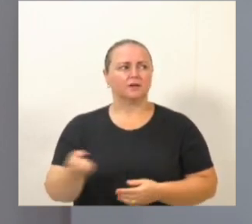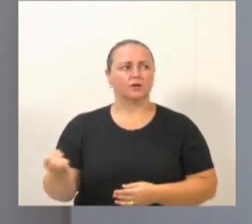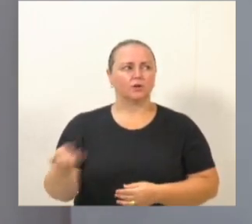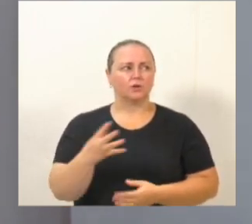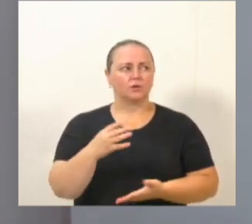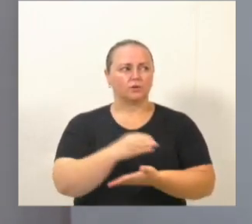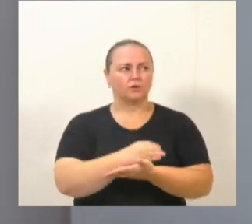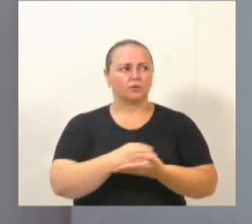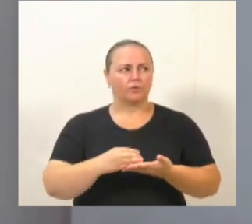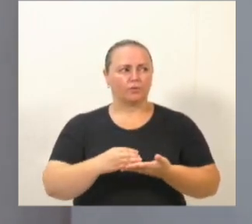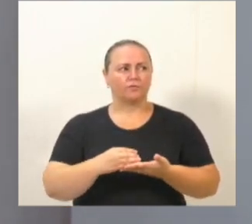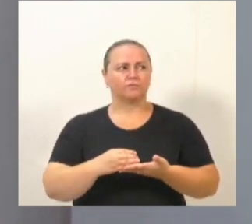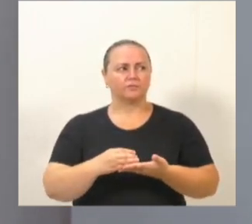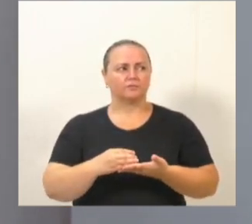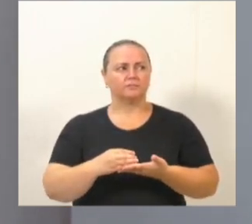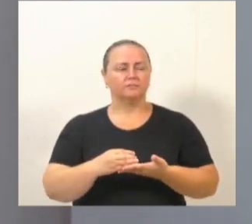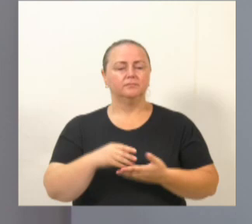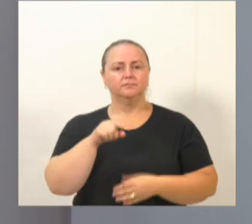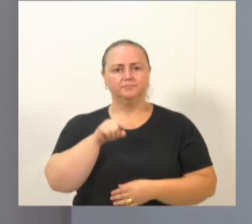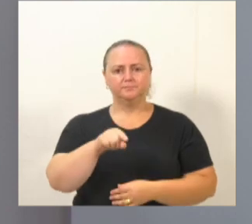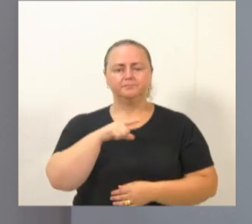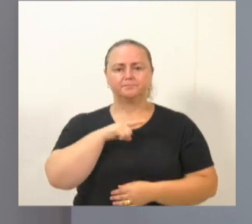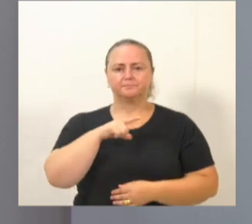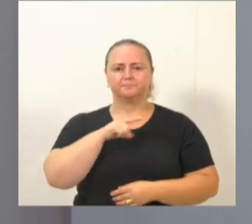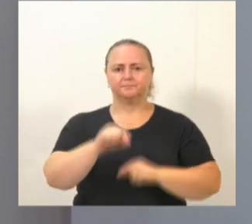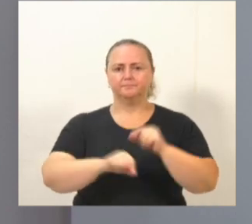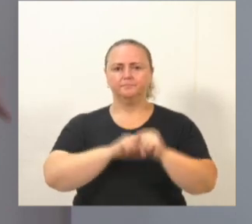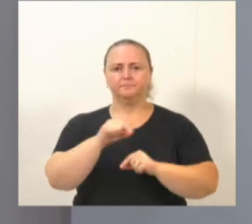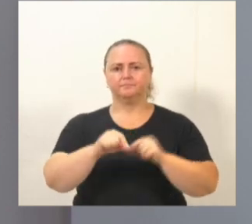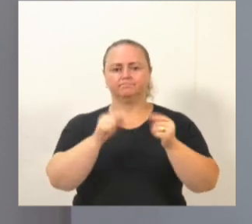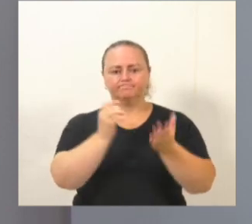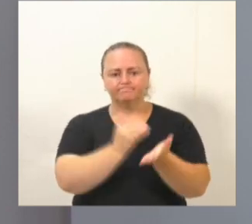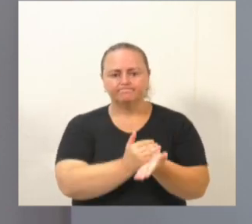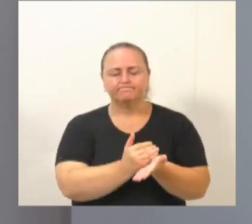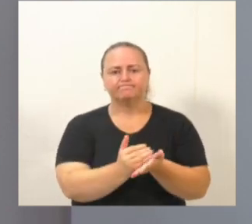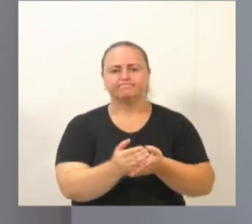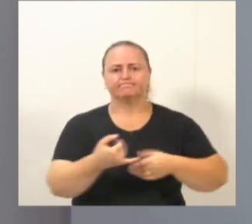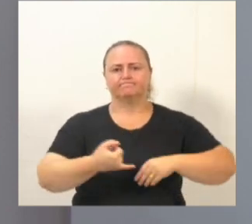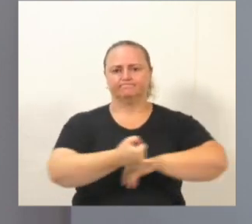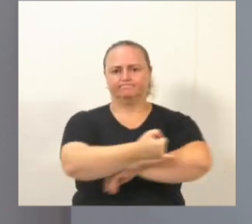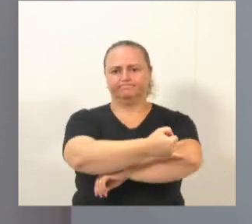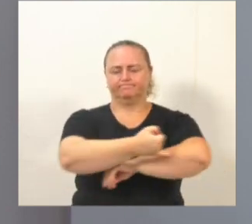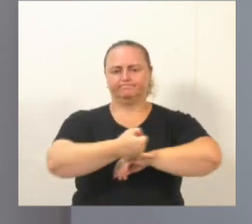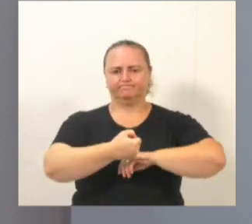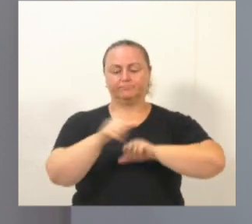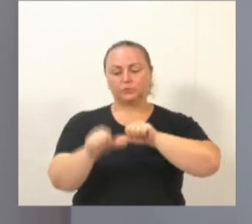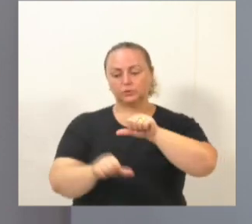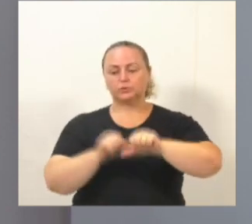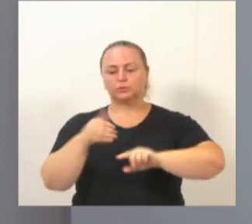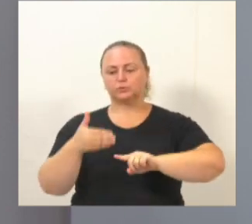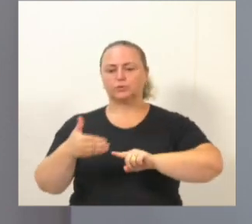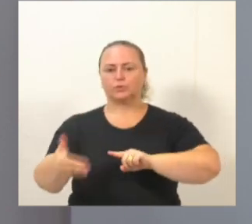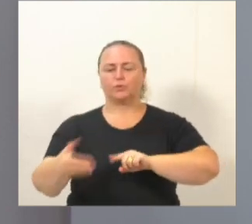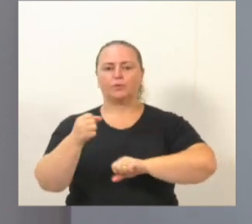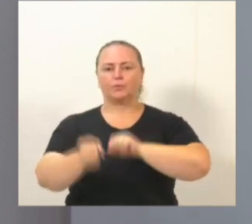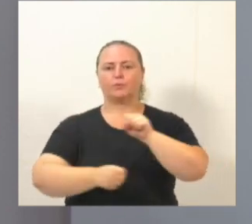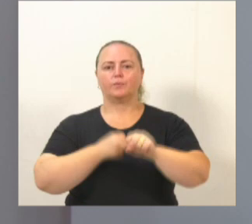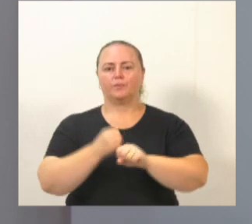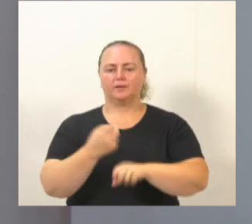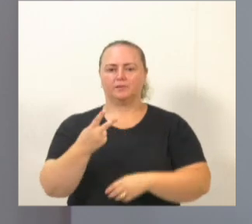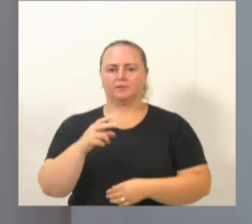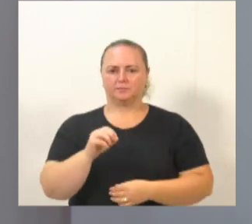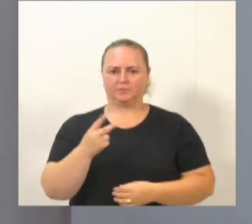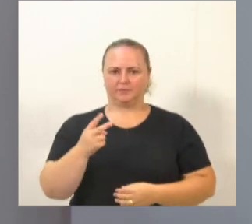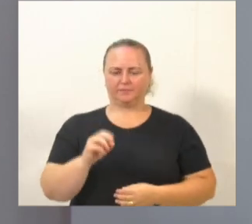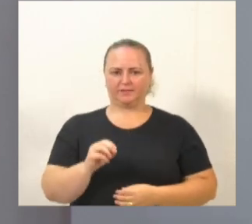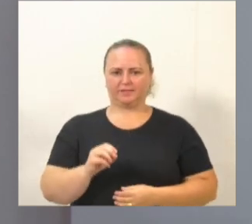ficou, e ele previa, então, a entrada dessas novas infraestruturas que foram trocadas a partir de 2020. Tem